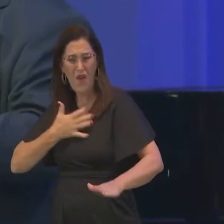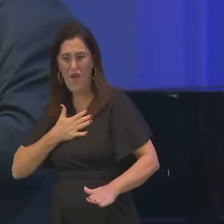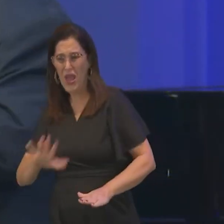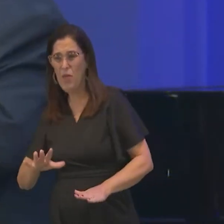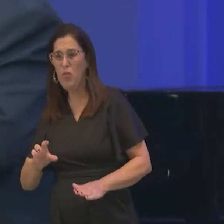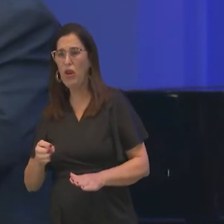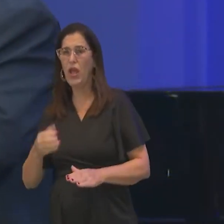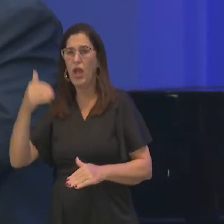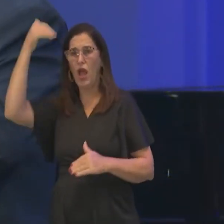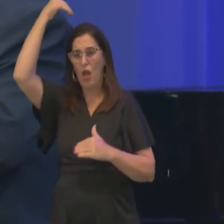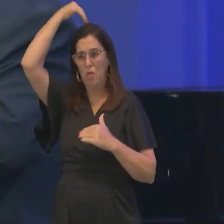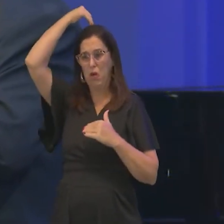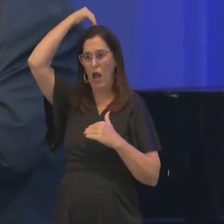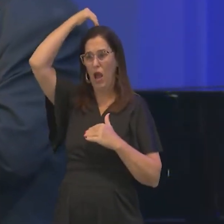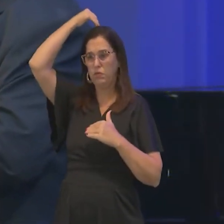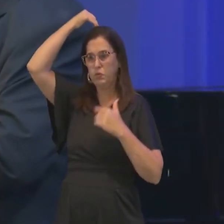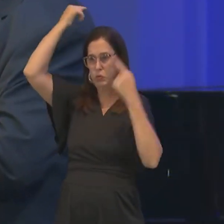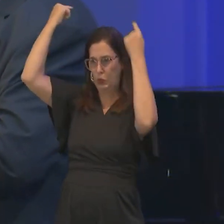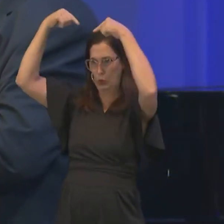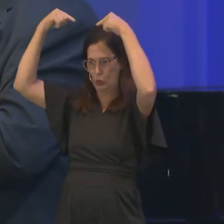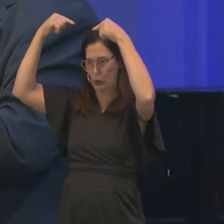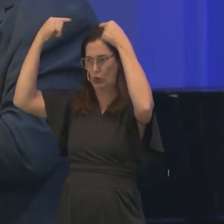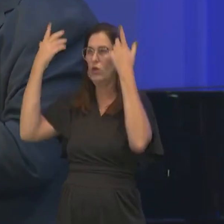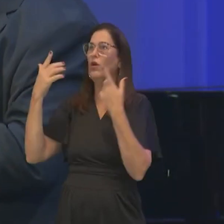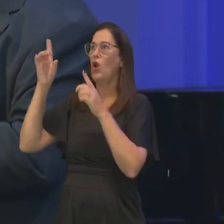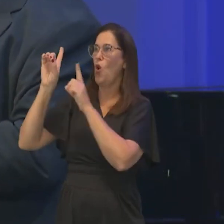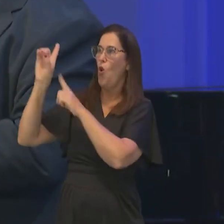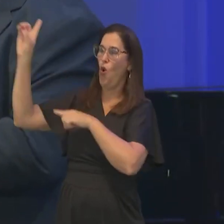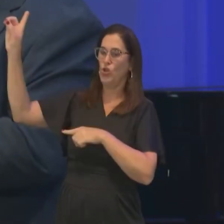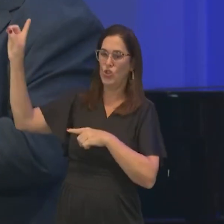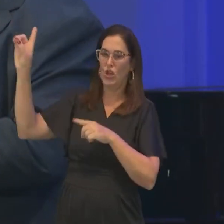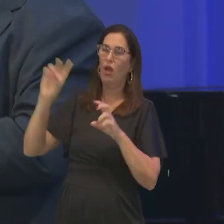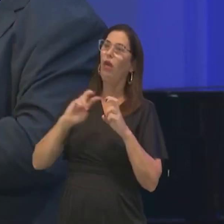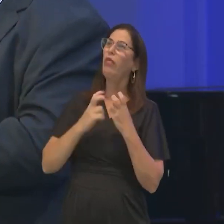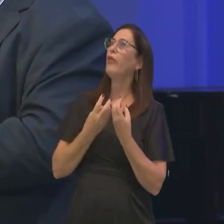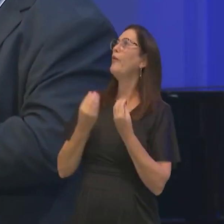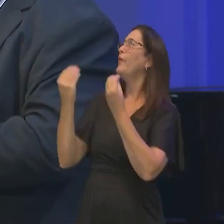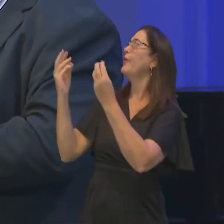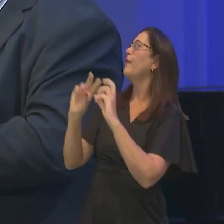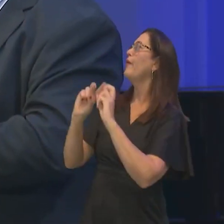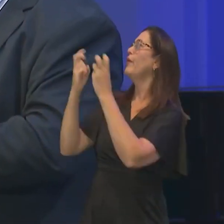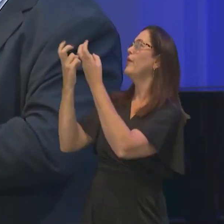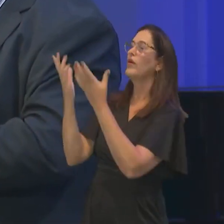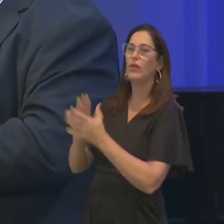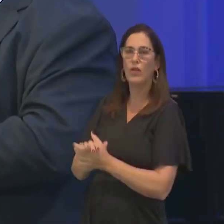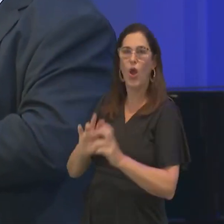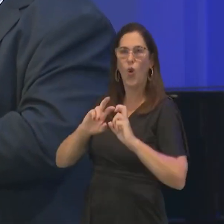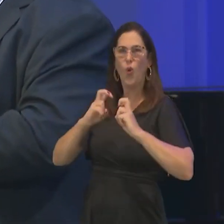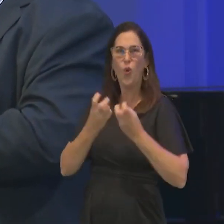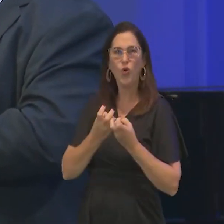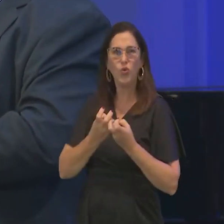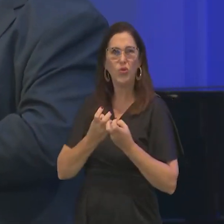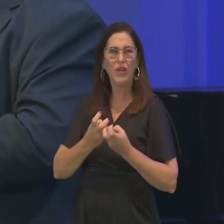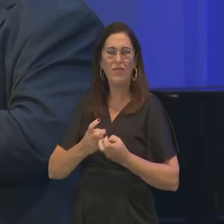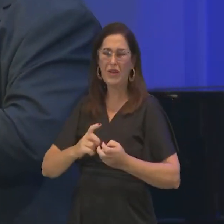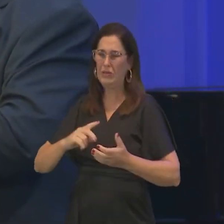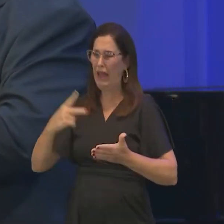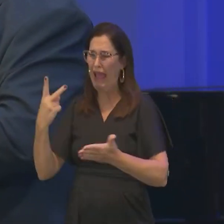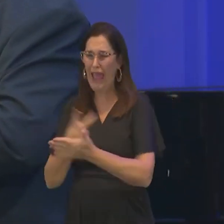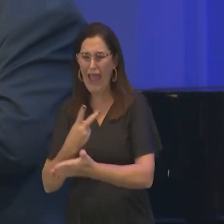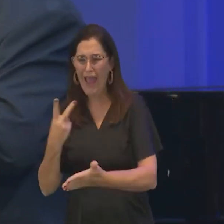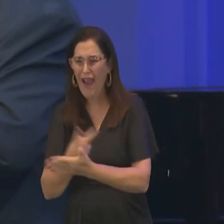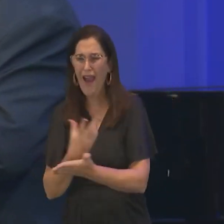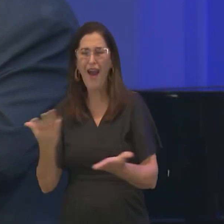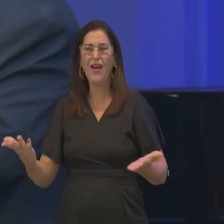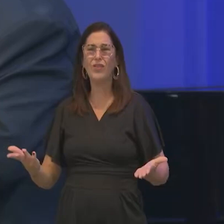quando o coração está distante de mim. E o culto ao Senhor estava de fato corrompido, conforme ele